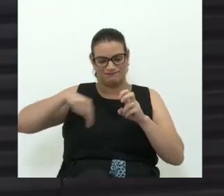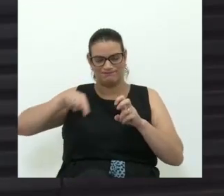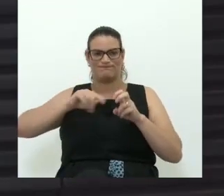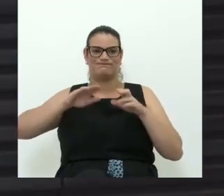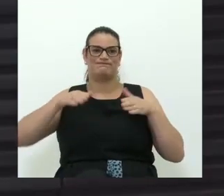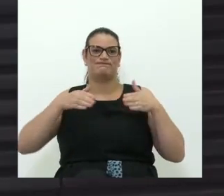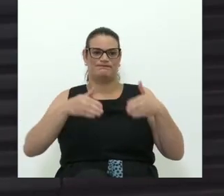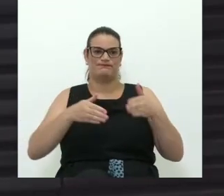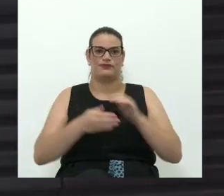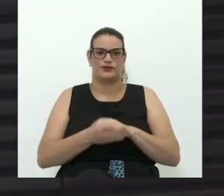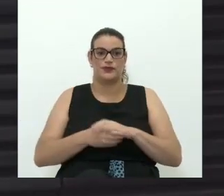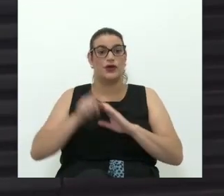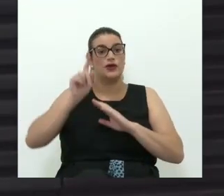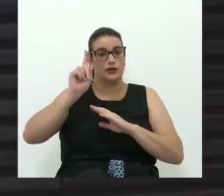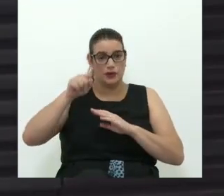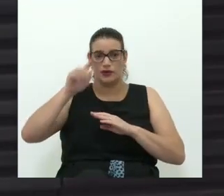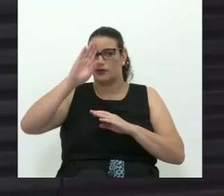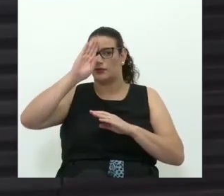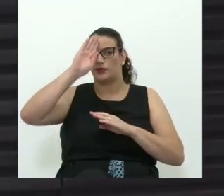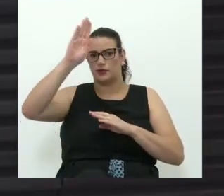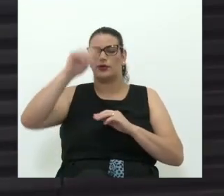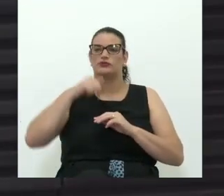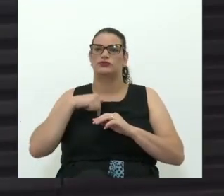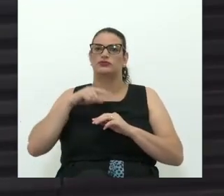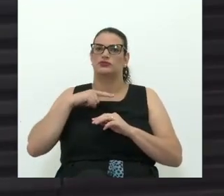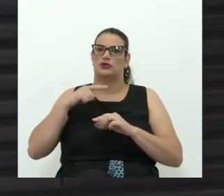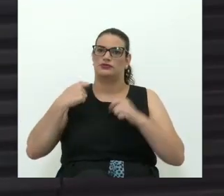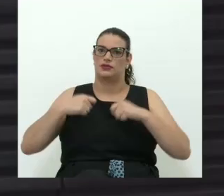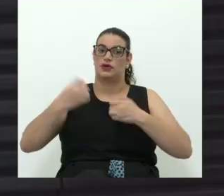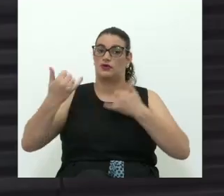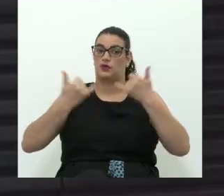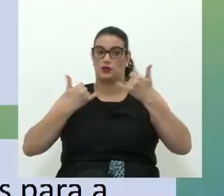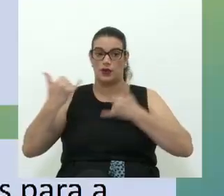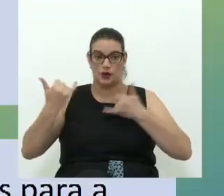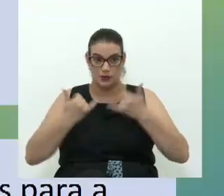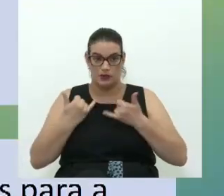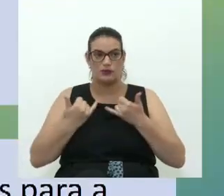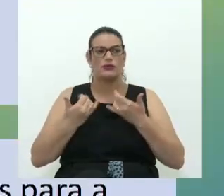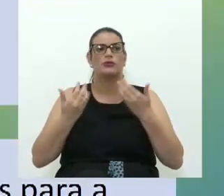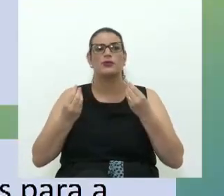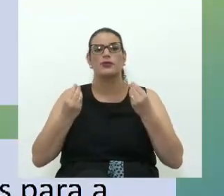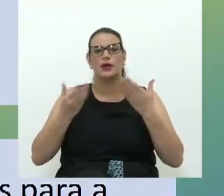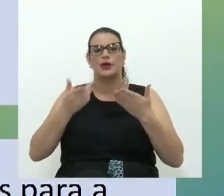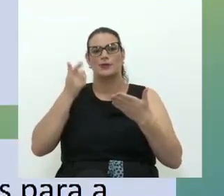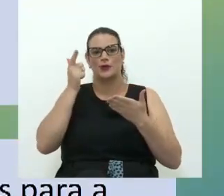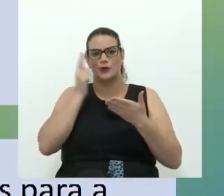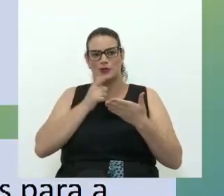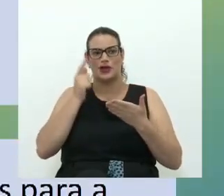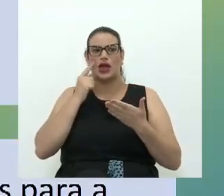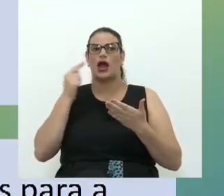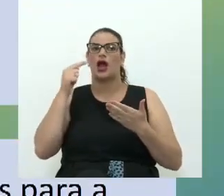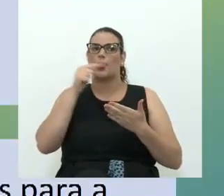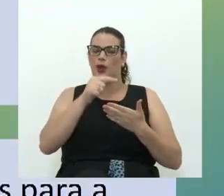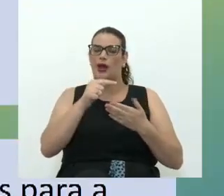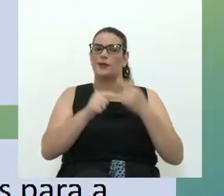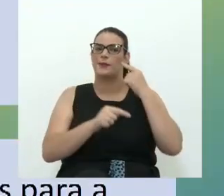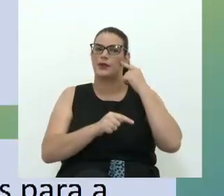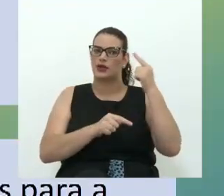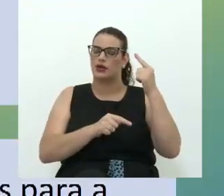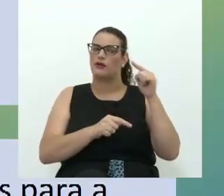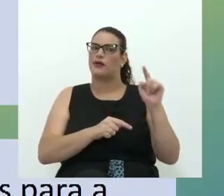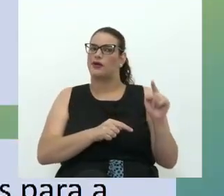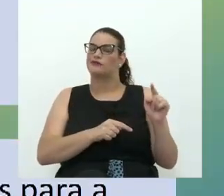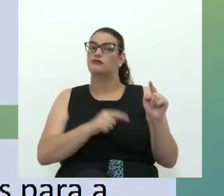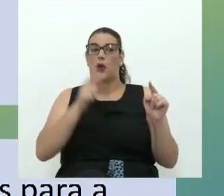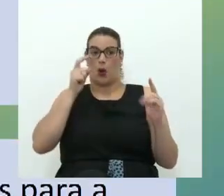esse o Grand XS da questão a gente precisa ter informação para poder pelo menos olhar e dizer Opa isso